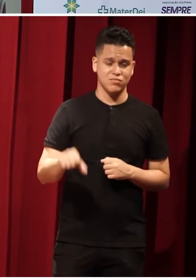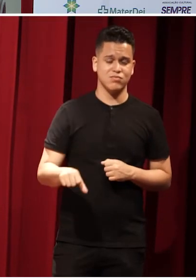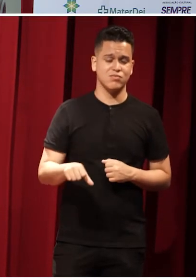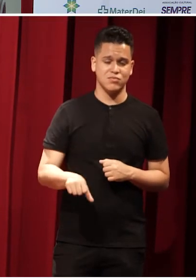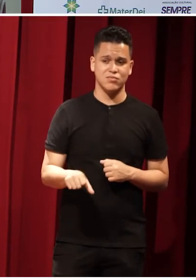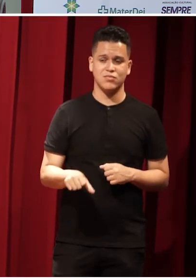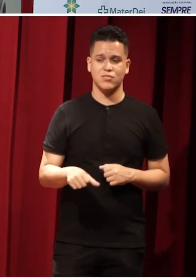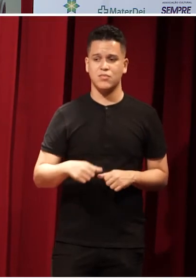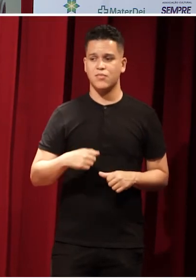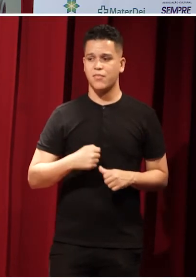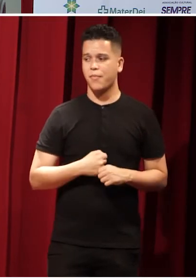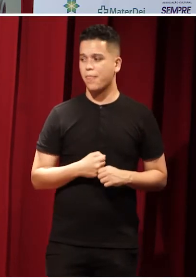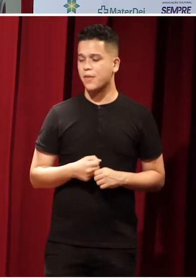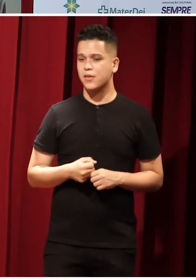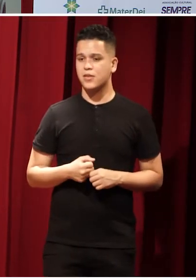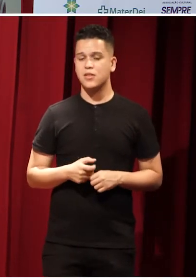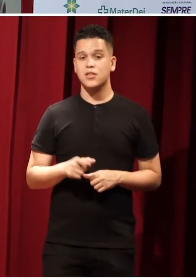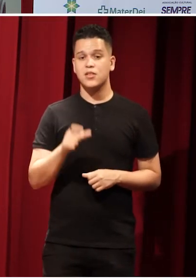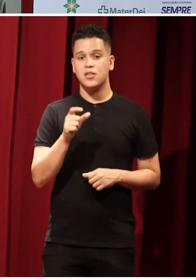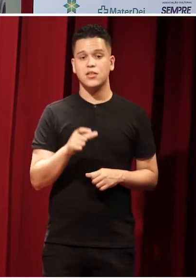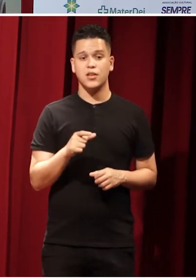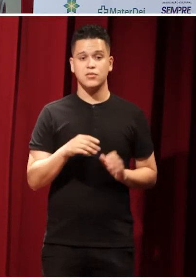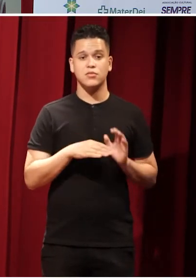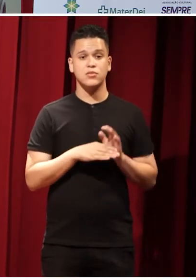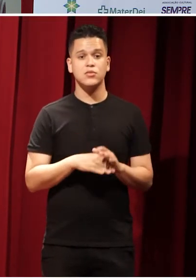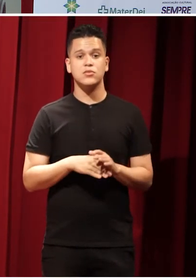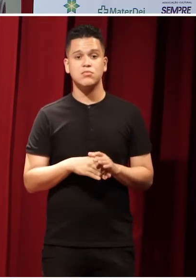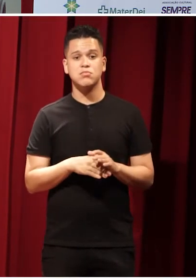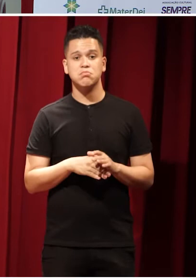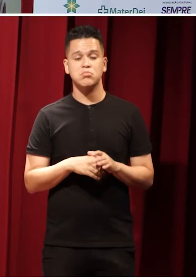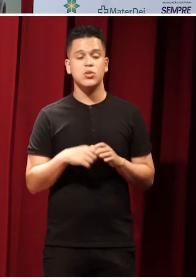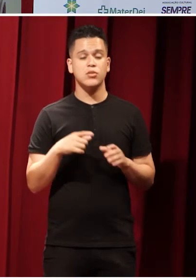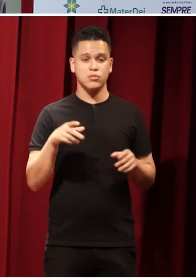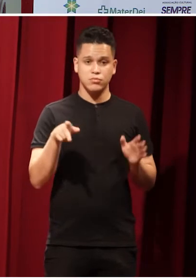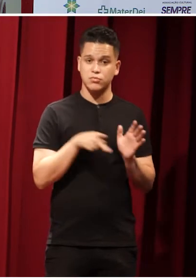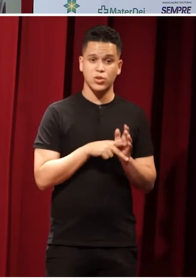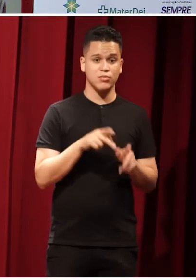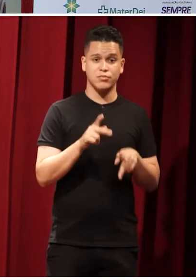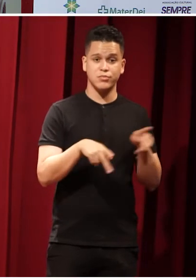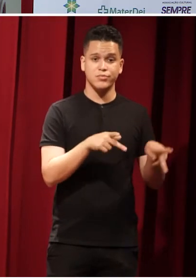complicada. E quem segurou a onda foi a sociedade civil. Foram